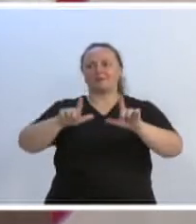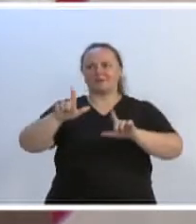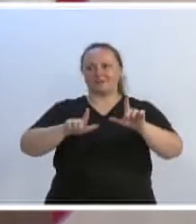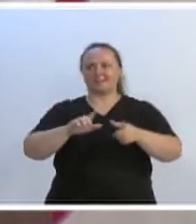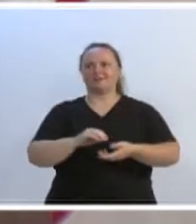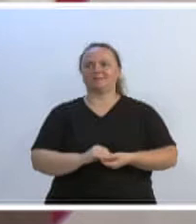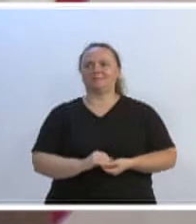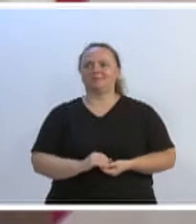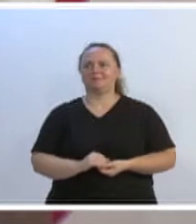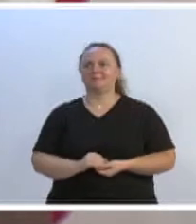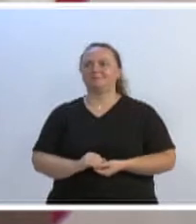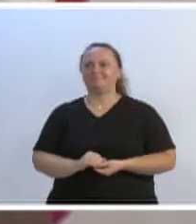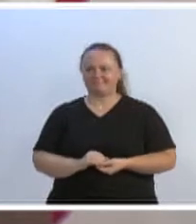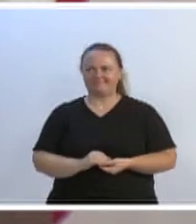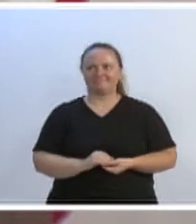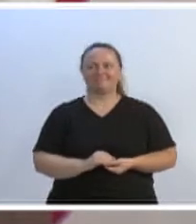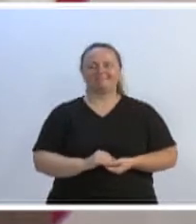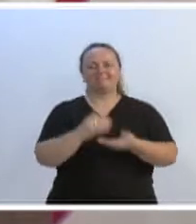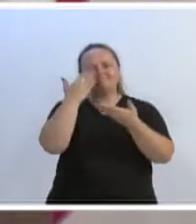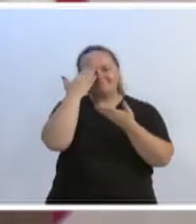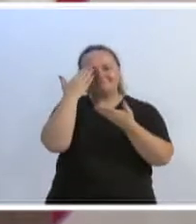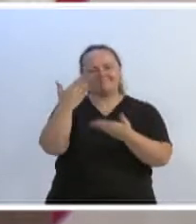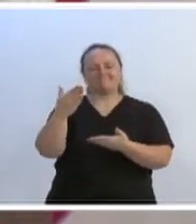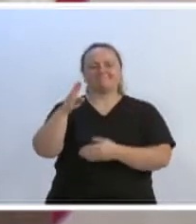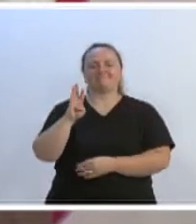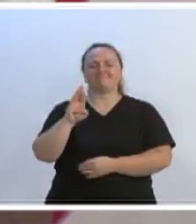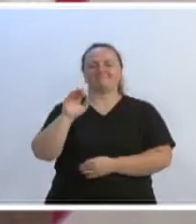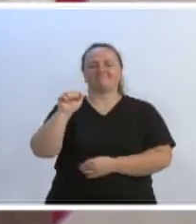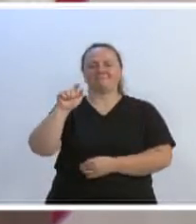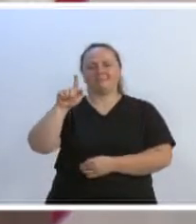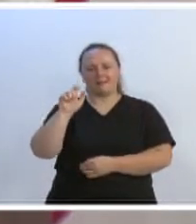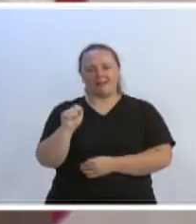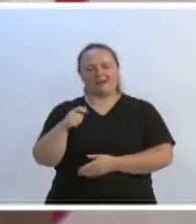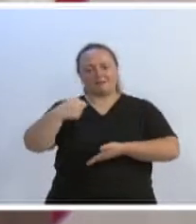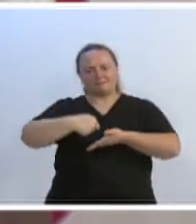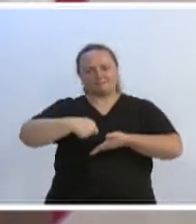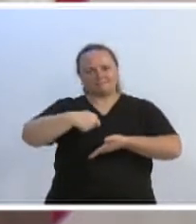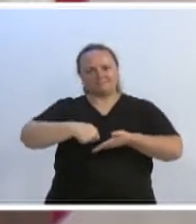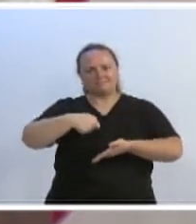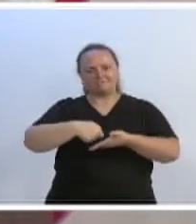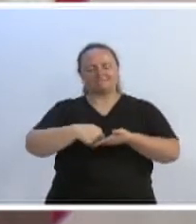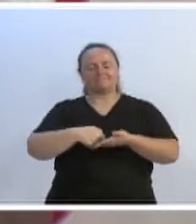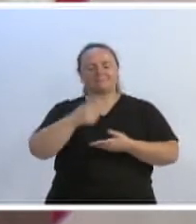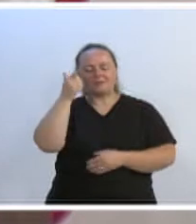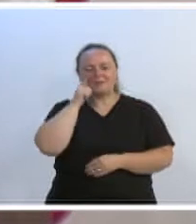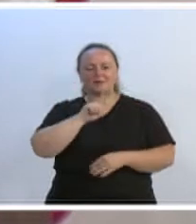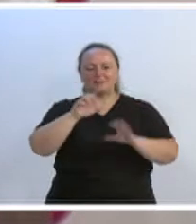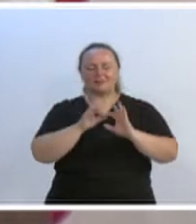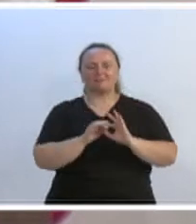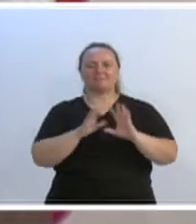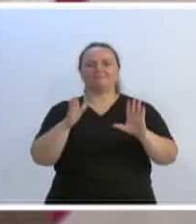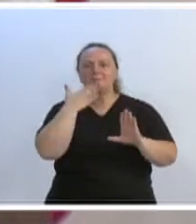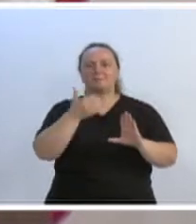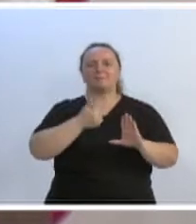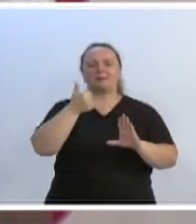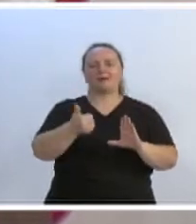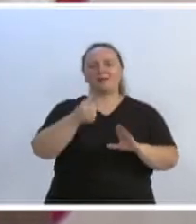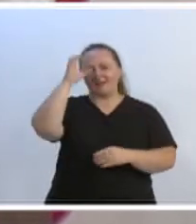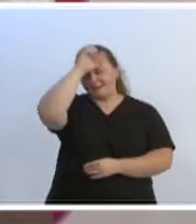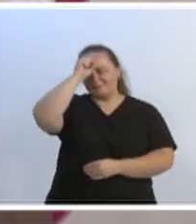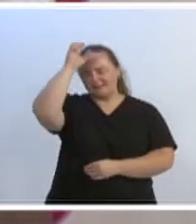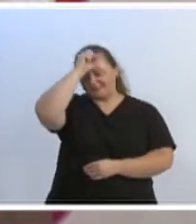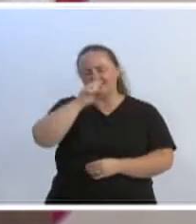atual presidente Rodrigo Ramos. E eu pessoalmente quero aqui externar, na condição de prefeito, a gratidão pública em relação a ambos, já que no meu primeiro